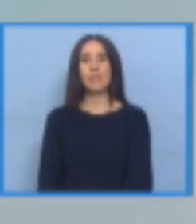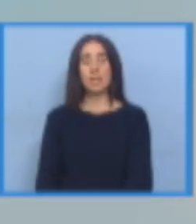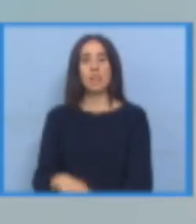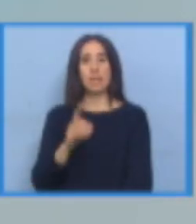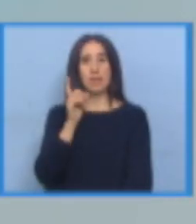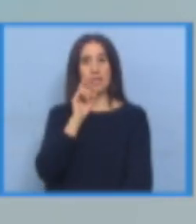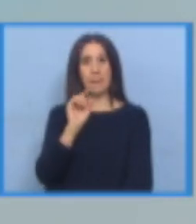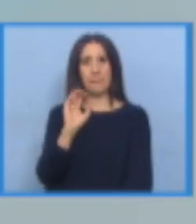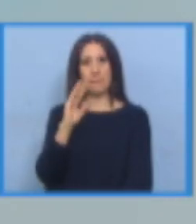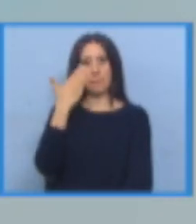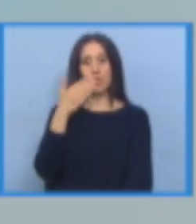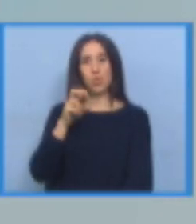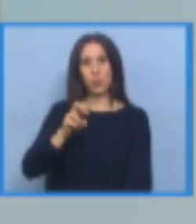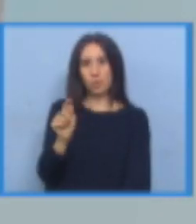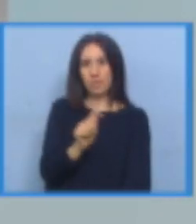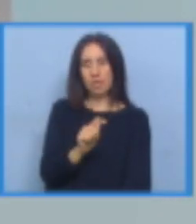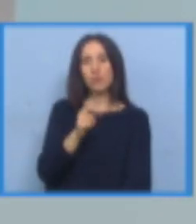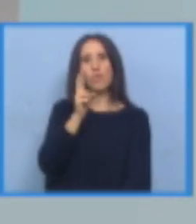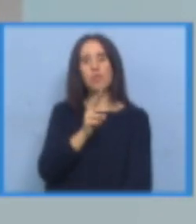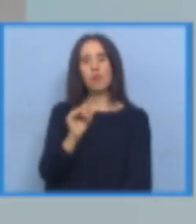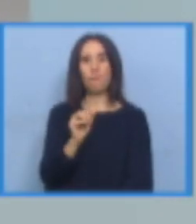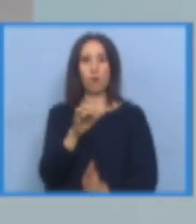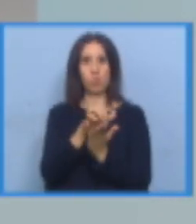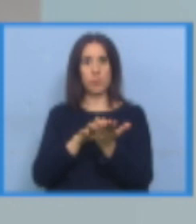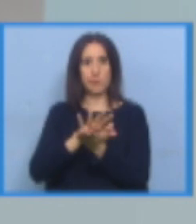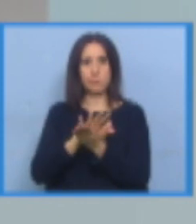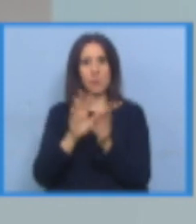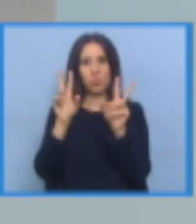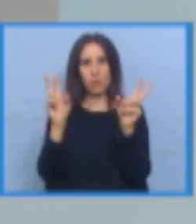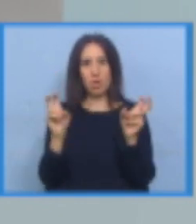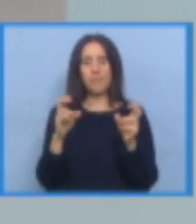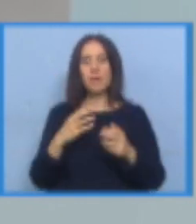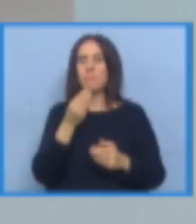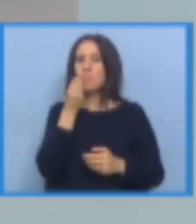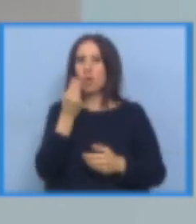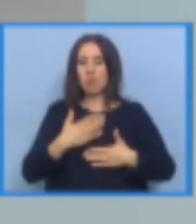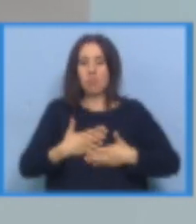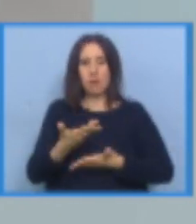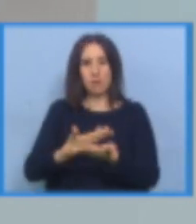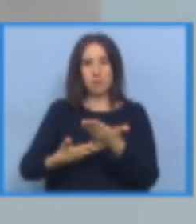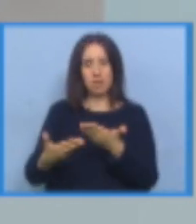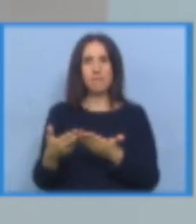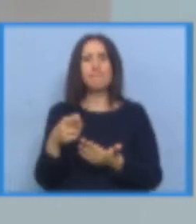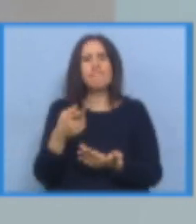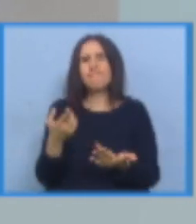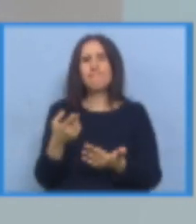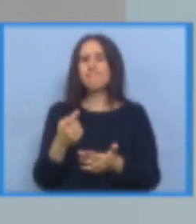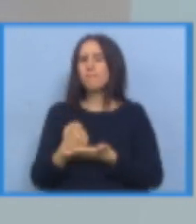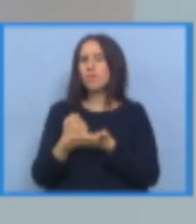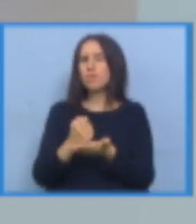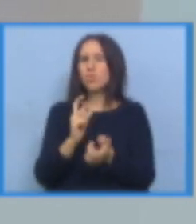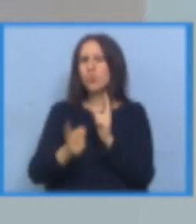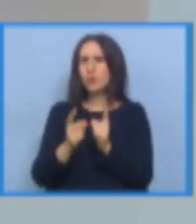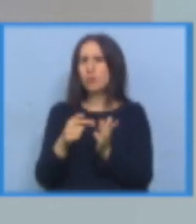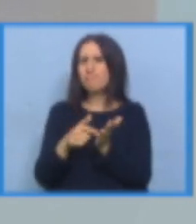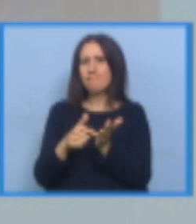primeiro dia deste mês de junho, o Vaticano publicou um documento intitulado Dar o Melhor de Si. Que contributo podemos